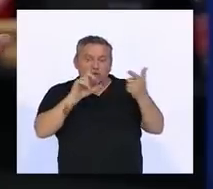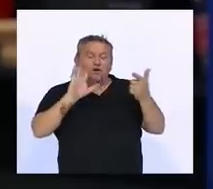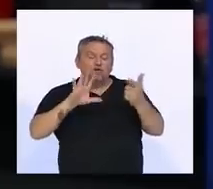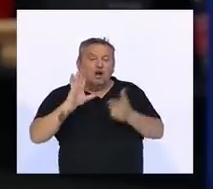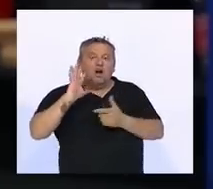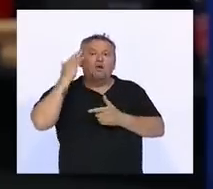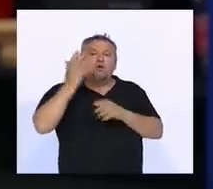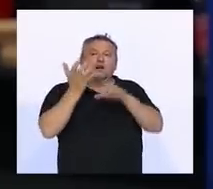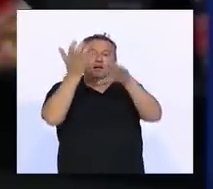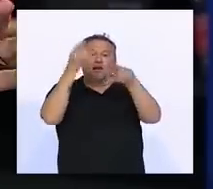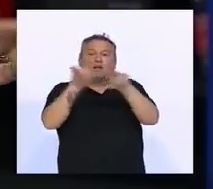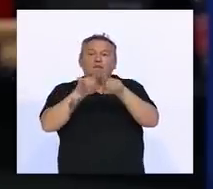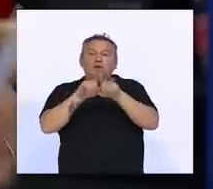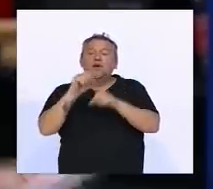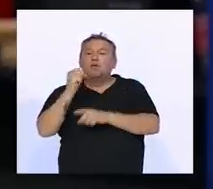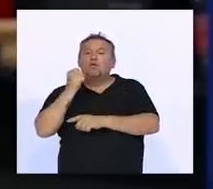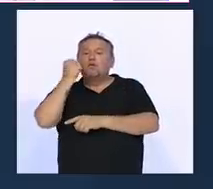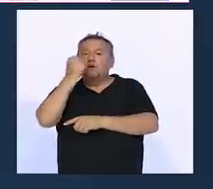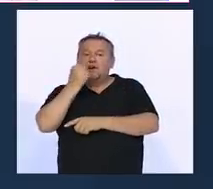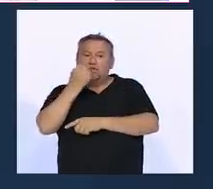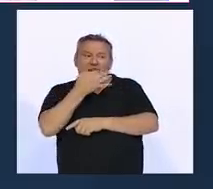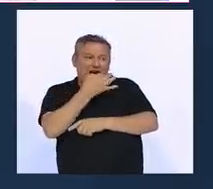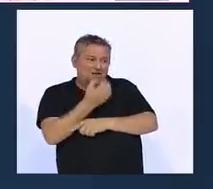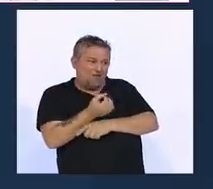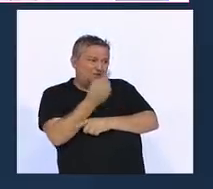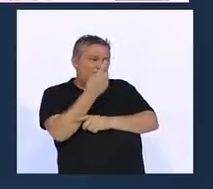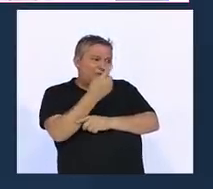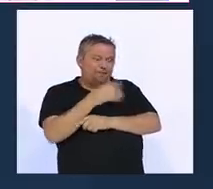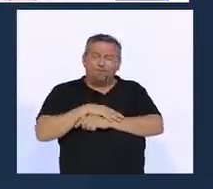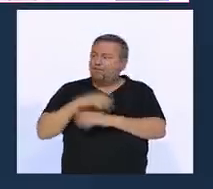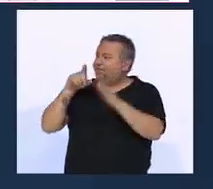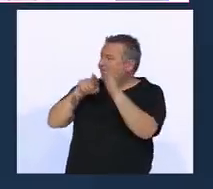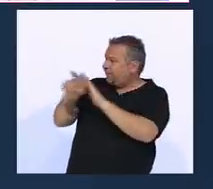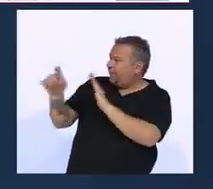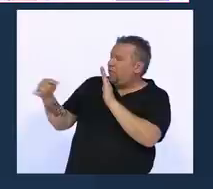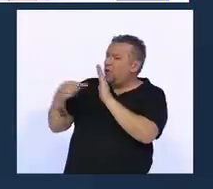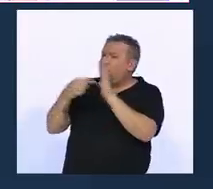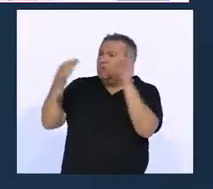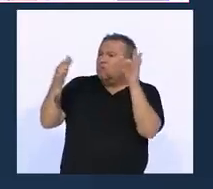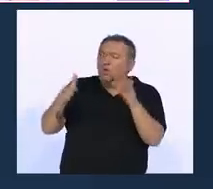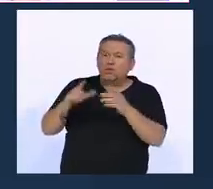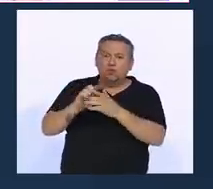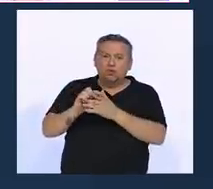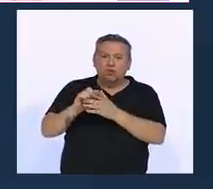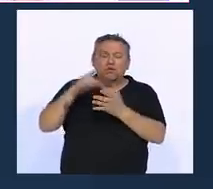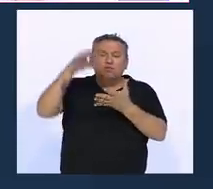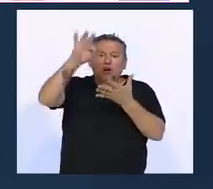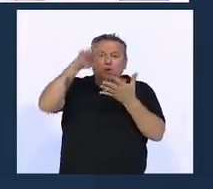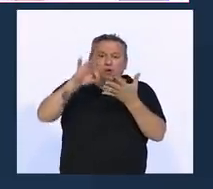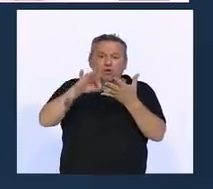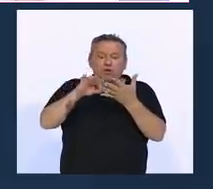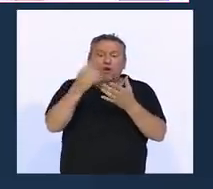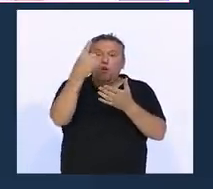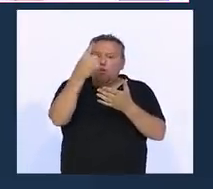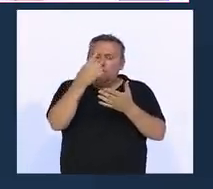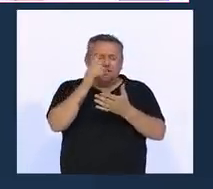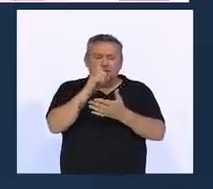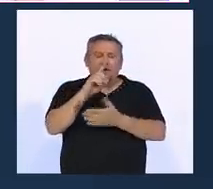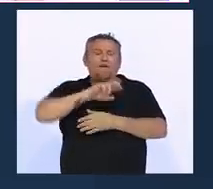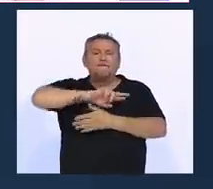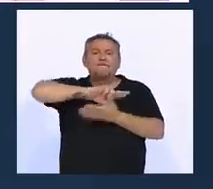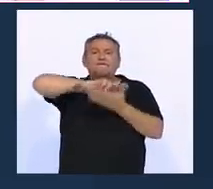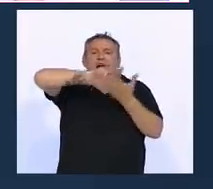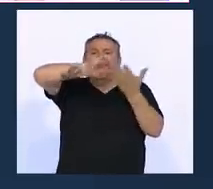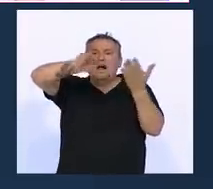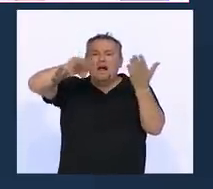que todos os senadores acharam absurdo. Qual é o ponto que deve ser corrigido, na sua opinião? Não tem só um ponto, são vários pontos. Por exemplo,